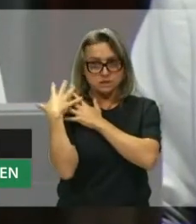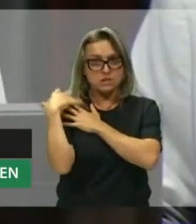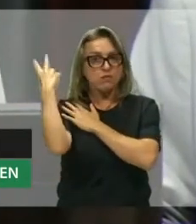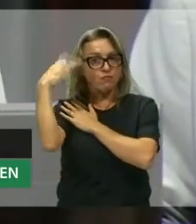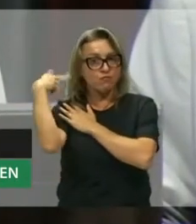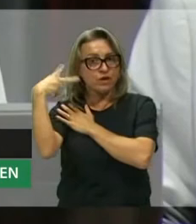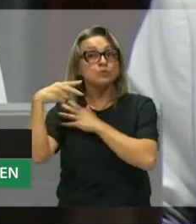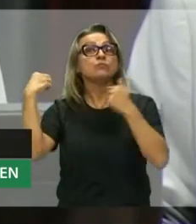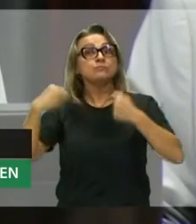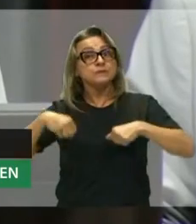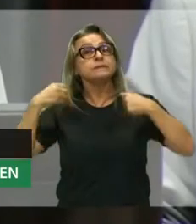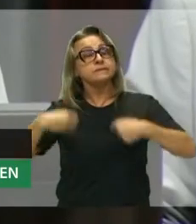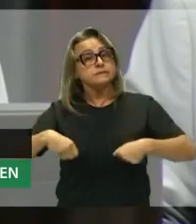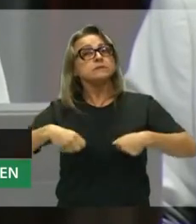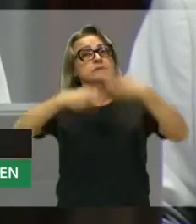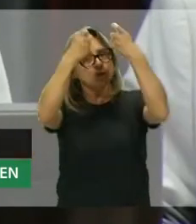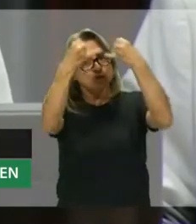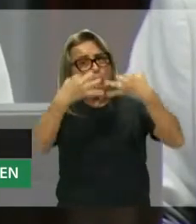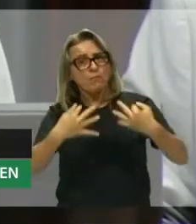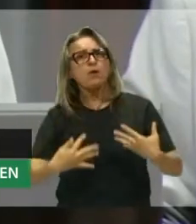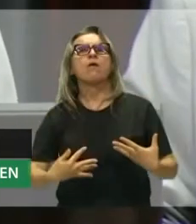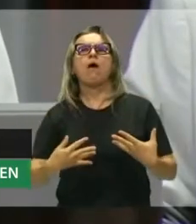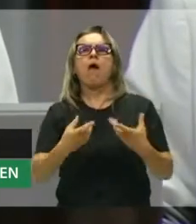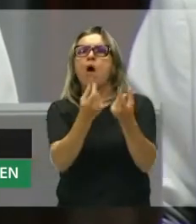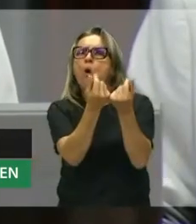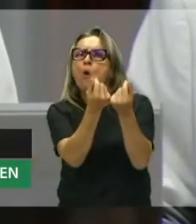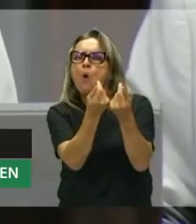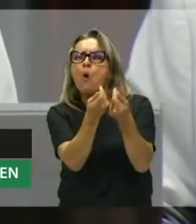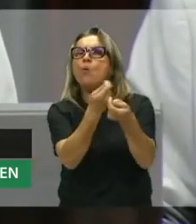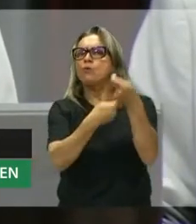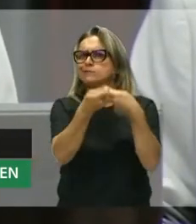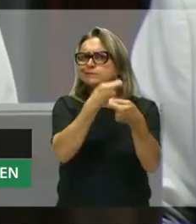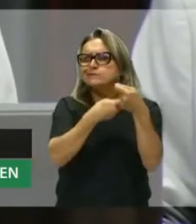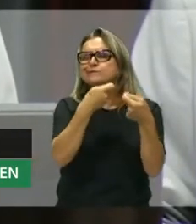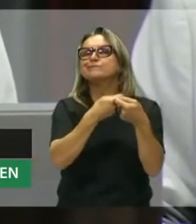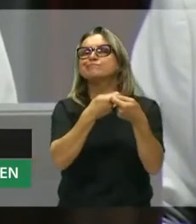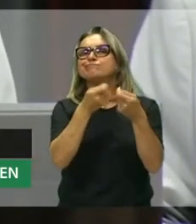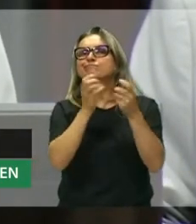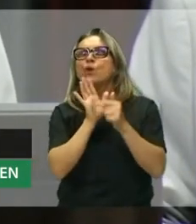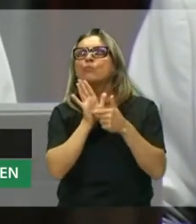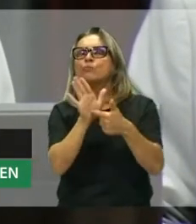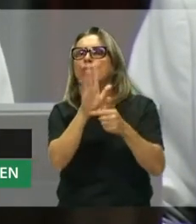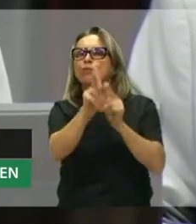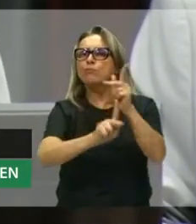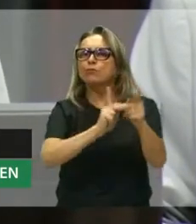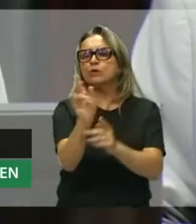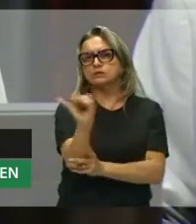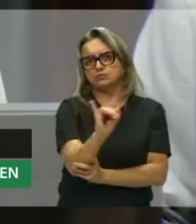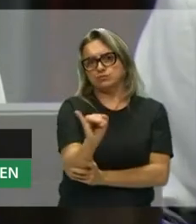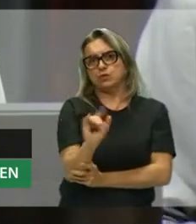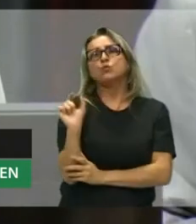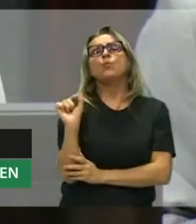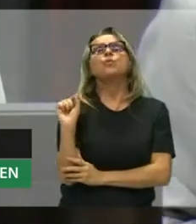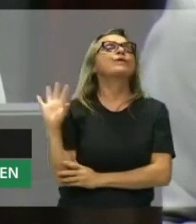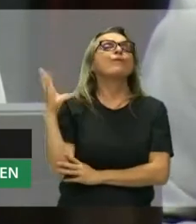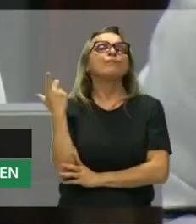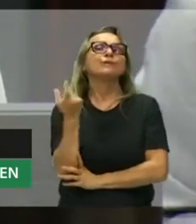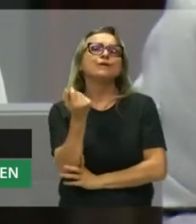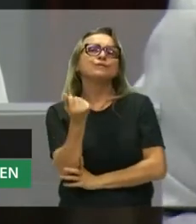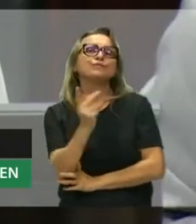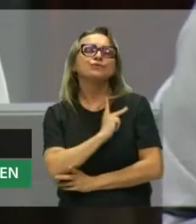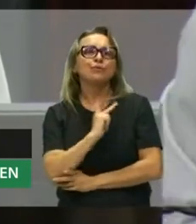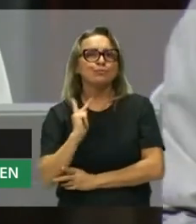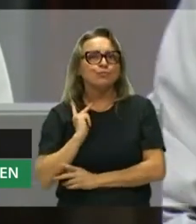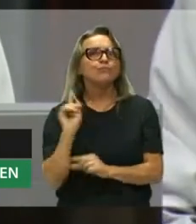população de Itajaí do que é feito com o dinheiro público. Por outro lado, nós temos uma instituição extremamente importante para a cidade de Itajaí, para